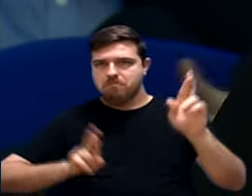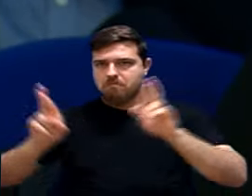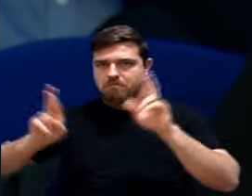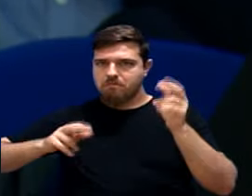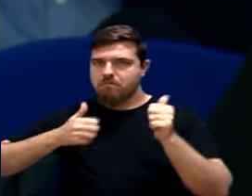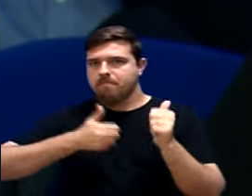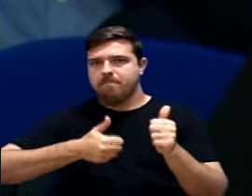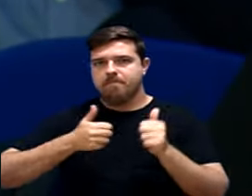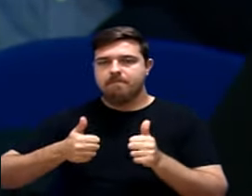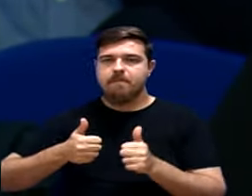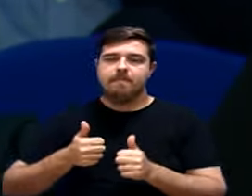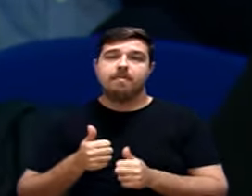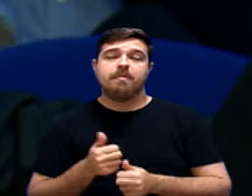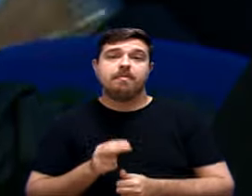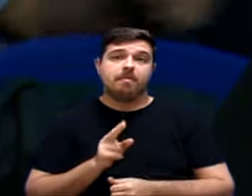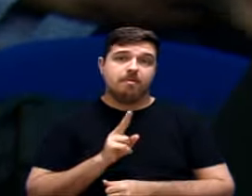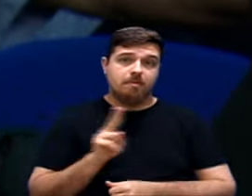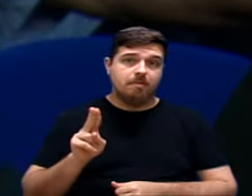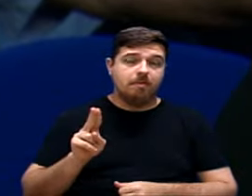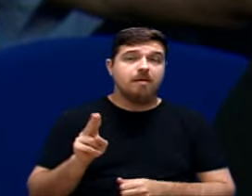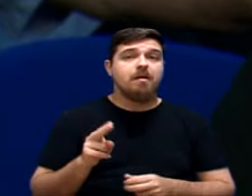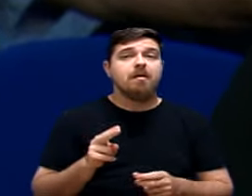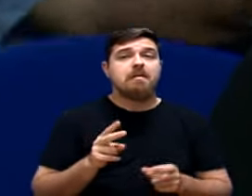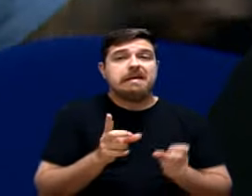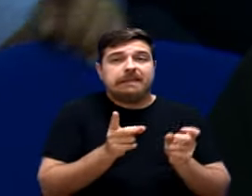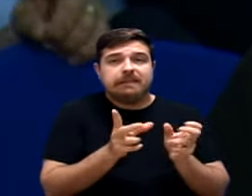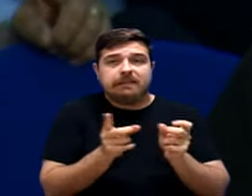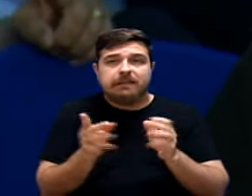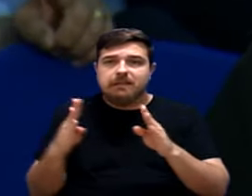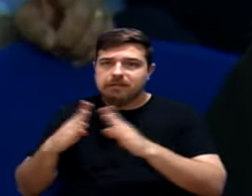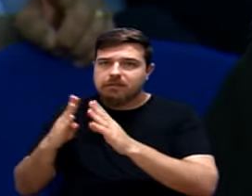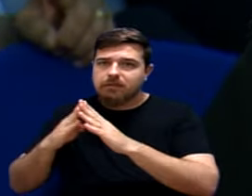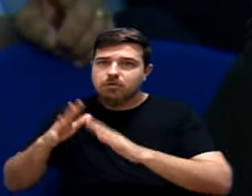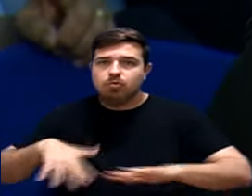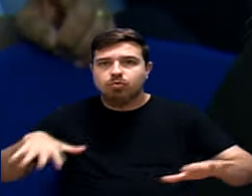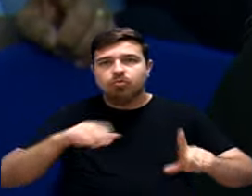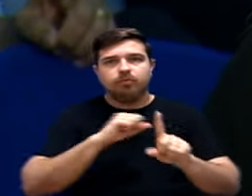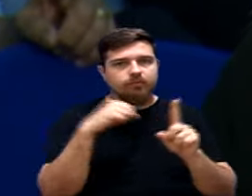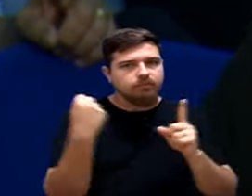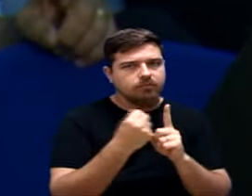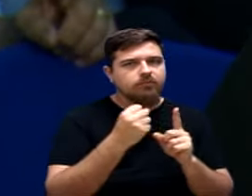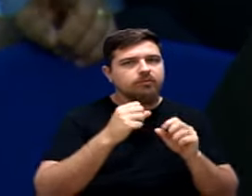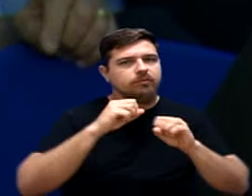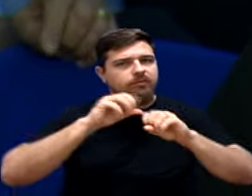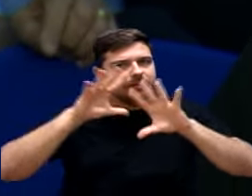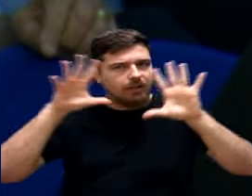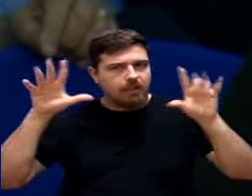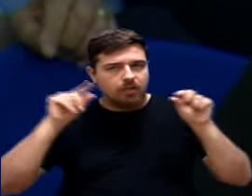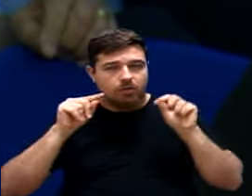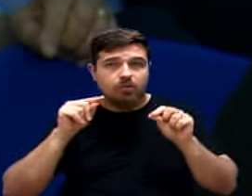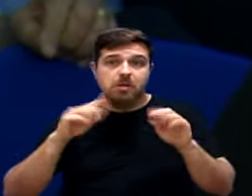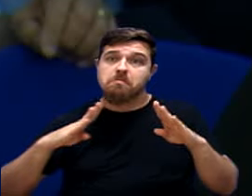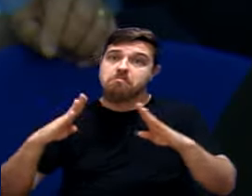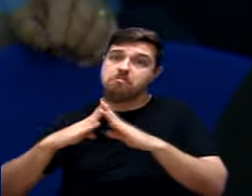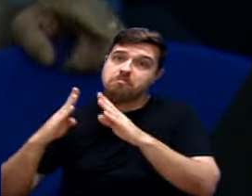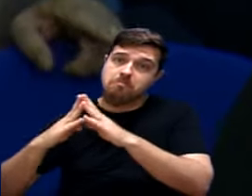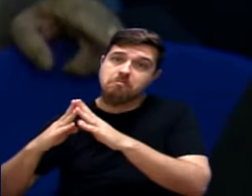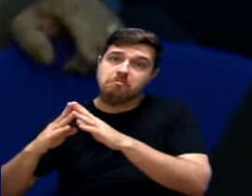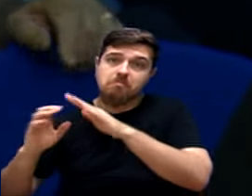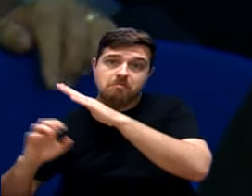estão em nome dos corretores de imóveis eu quero deixar claro pra sociedade que tanto as imobiliárias quanto